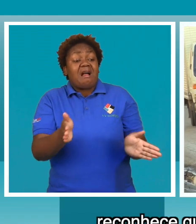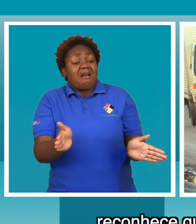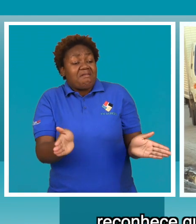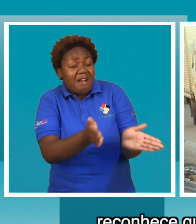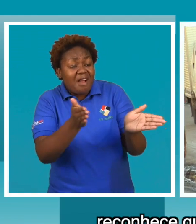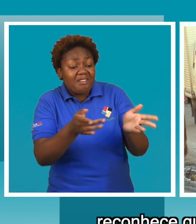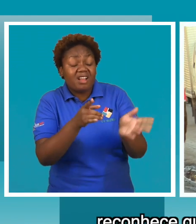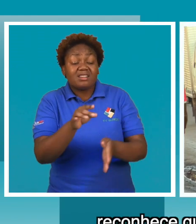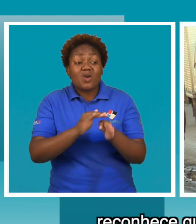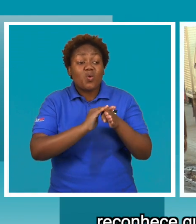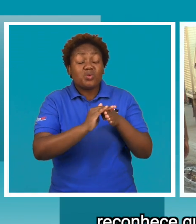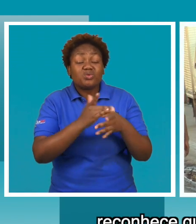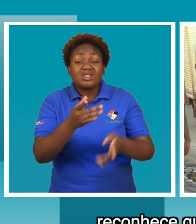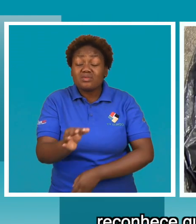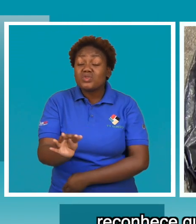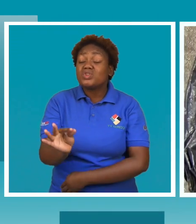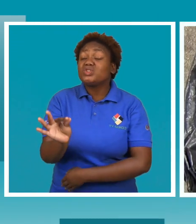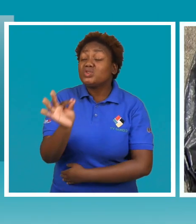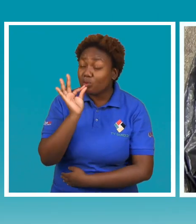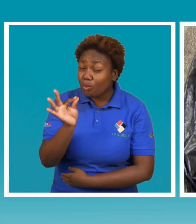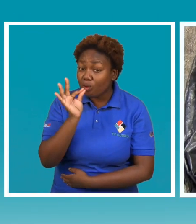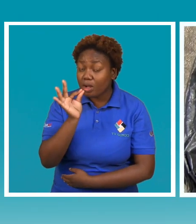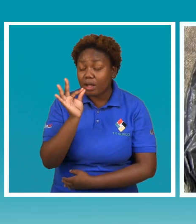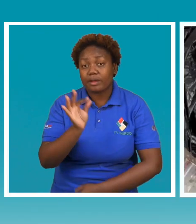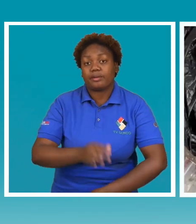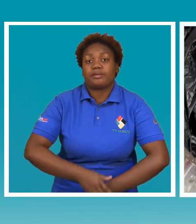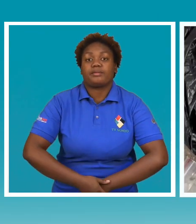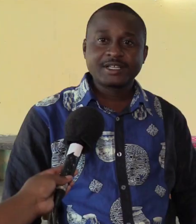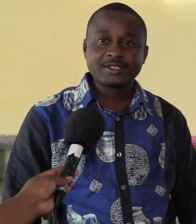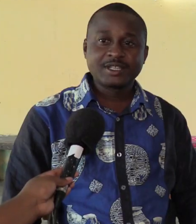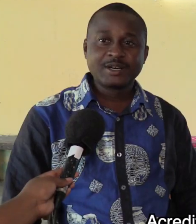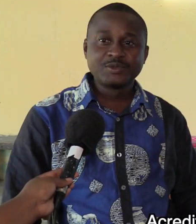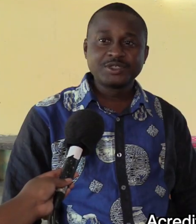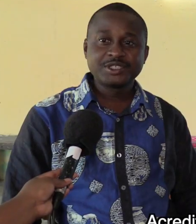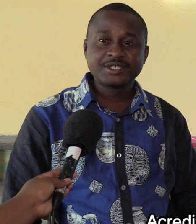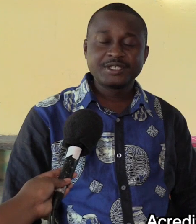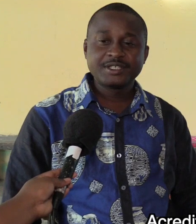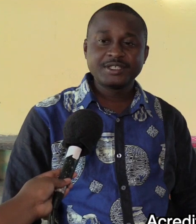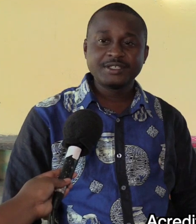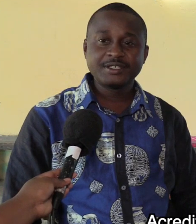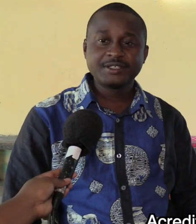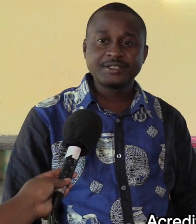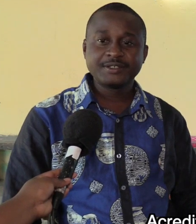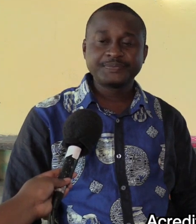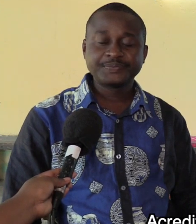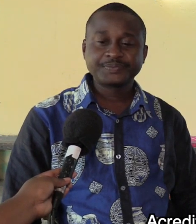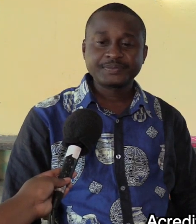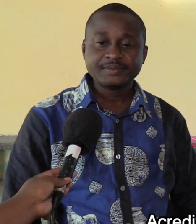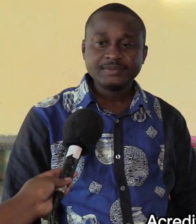influenciar os jovens a usarem drogas. Acreditamos que,